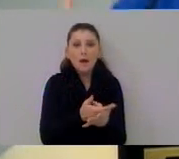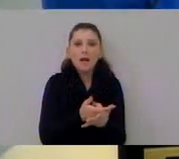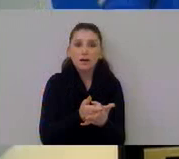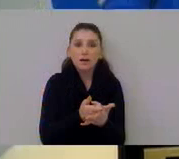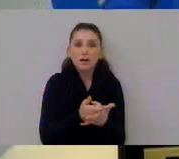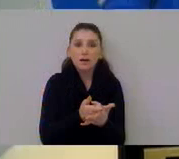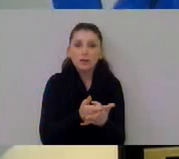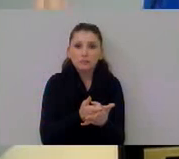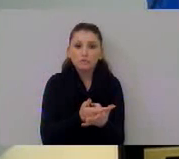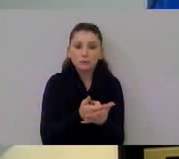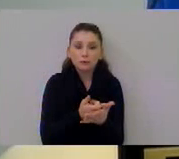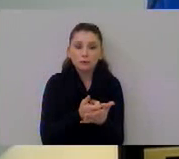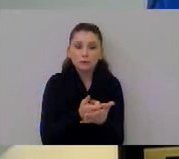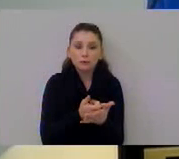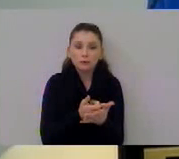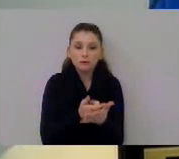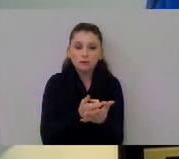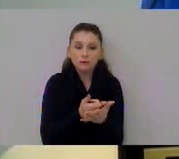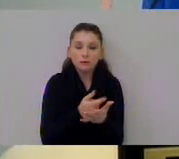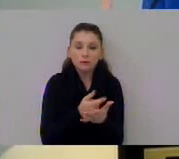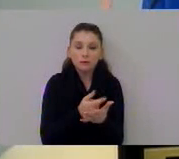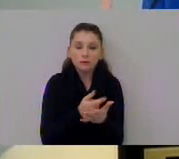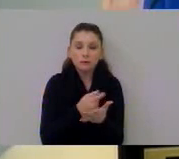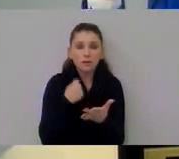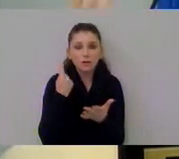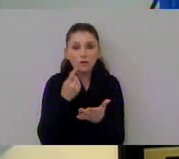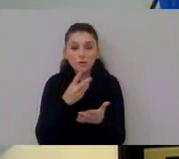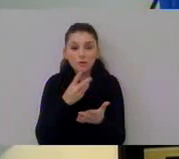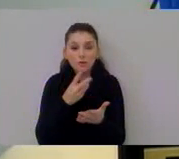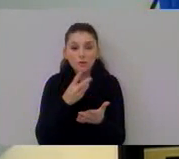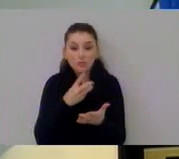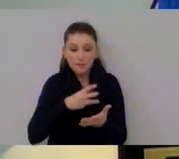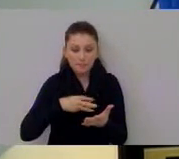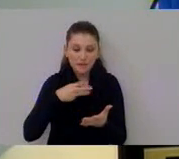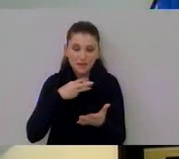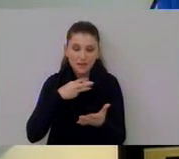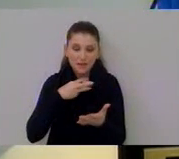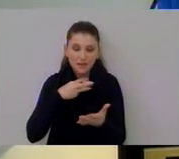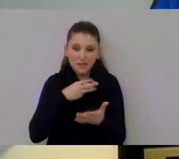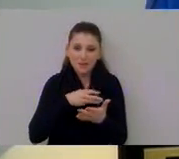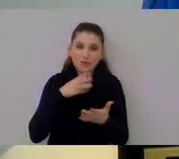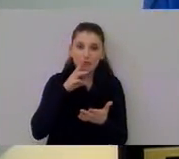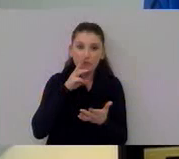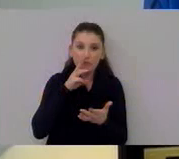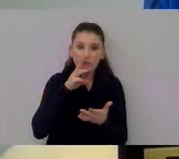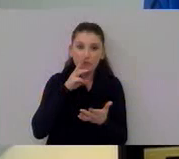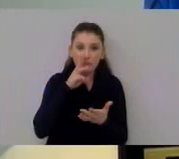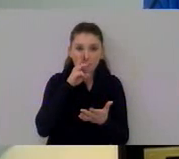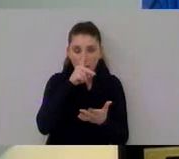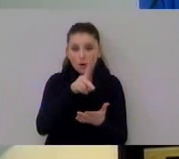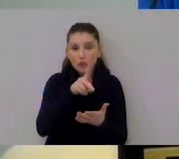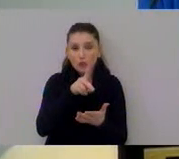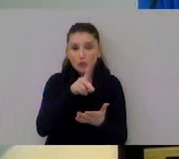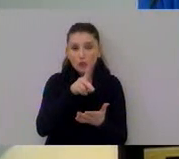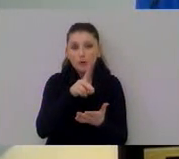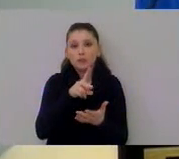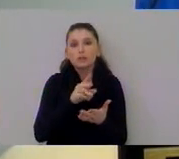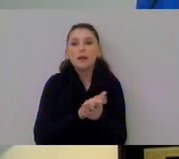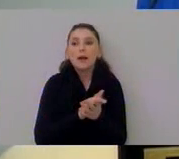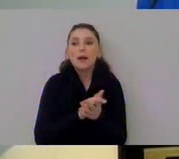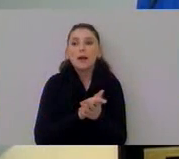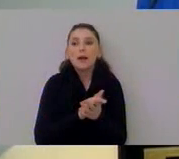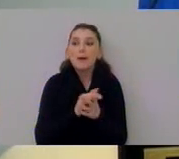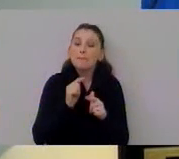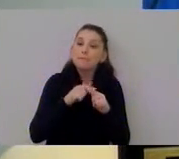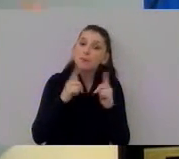mais forte, mas o controle social, ele pode ser